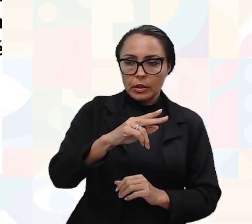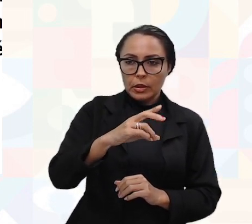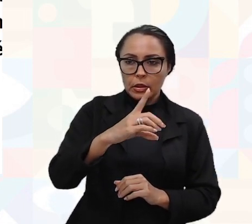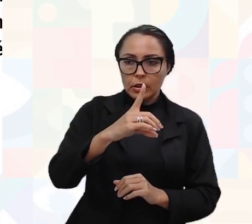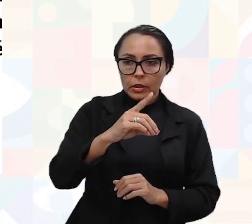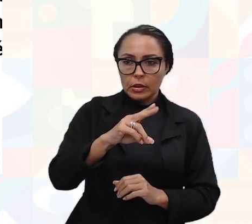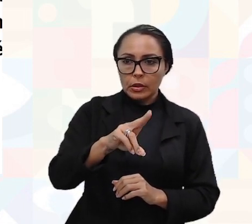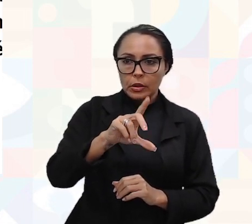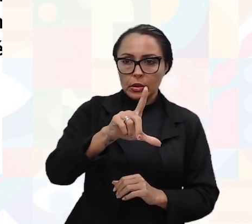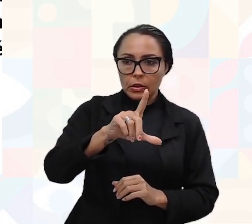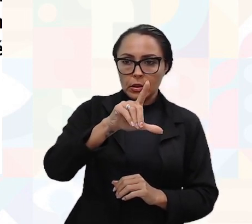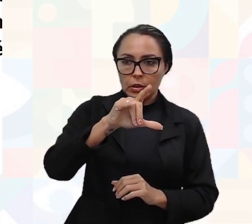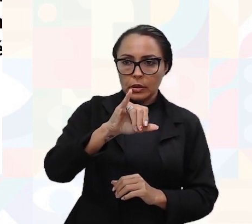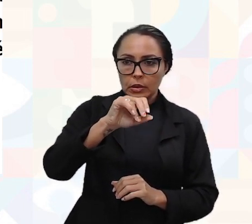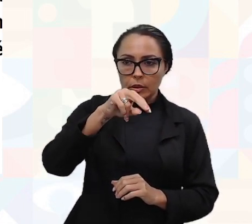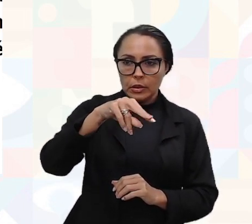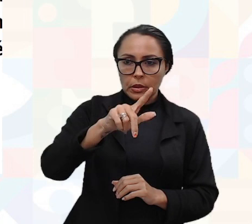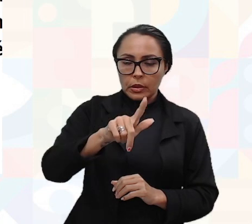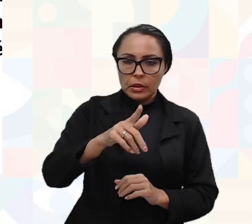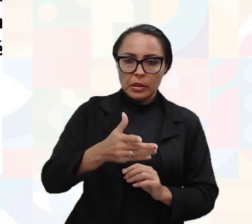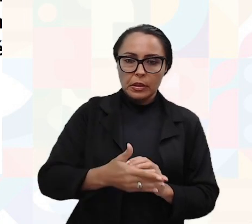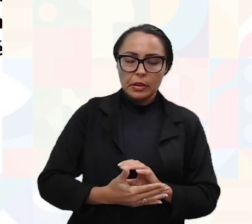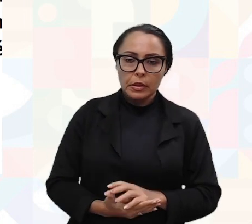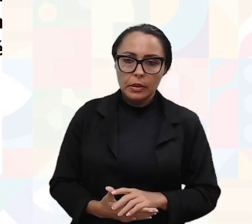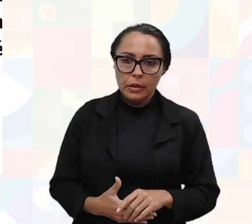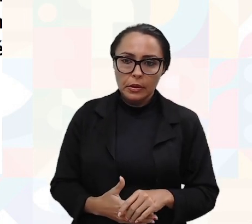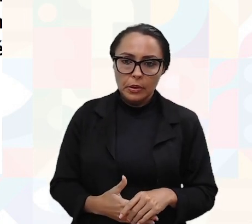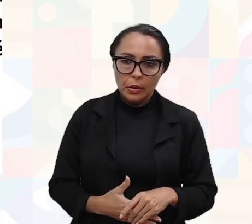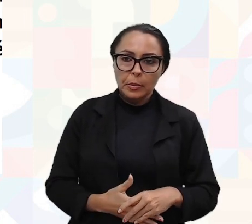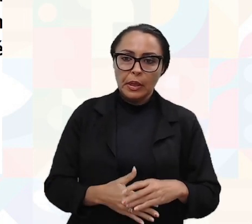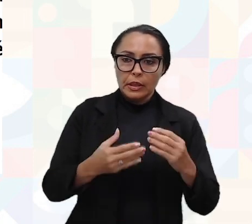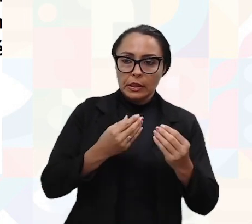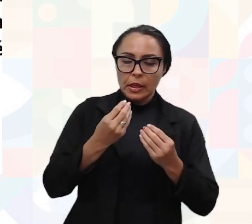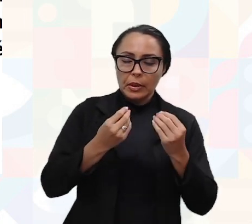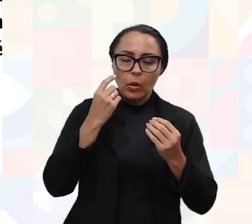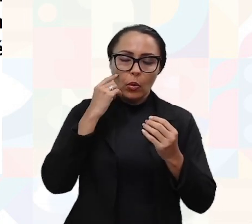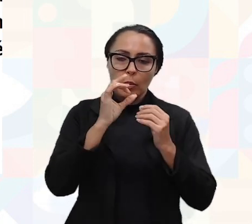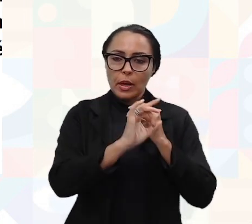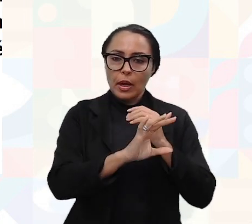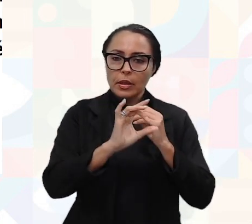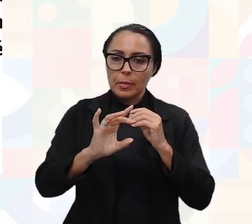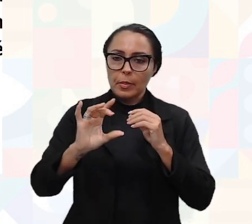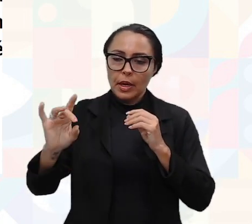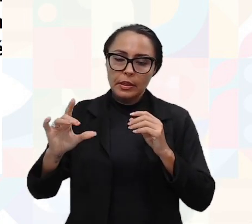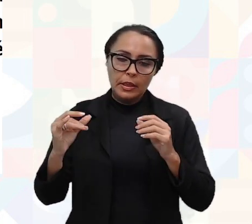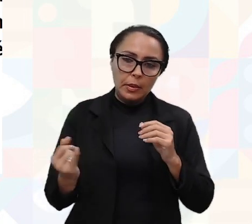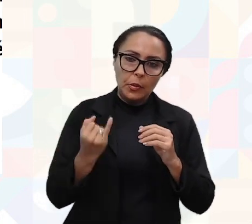processo em cada nível da montagem, para determinar quando cada uma das partes é